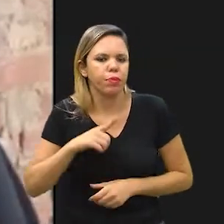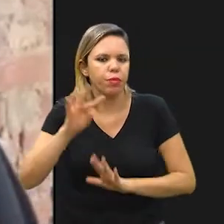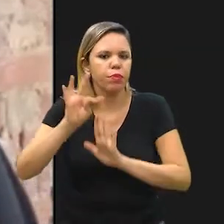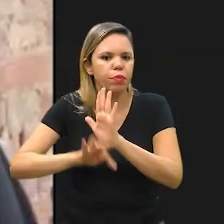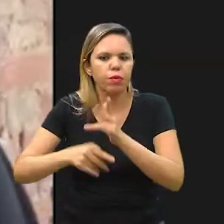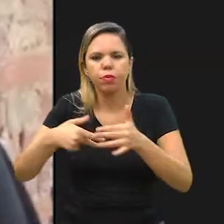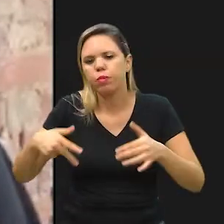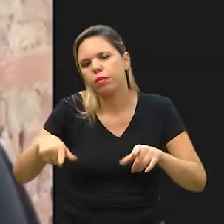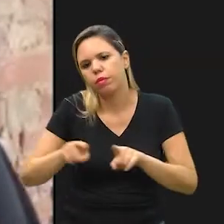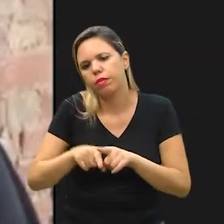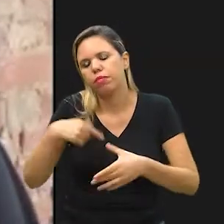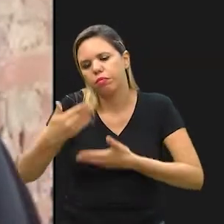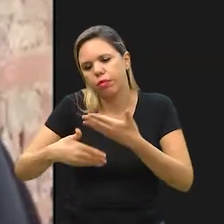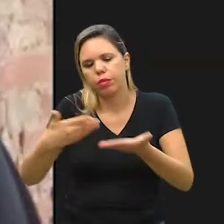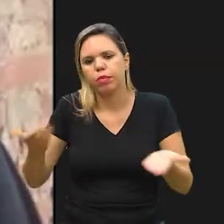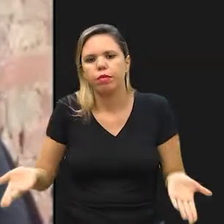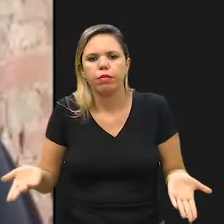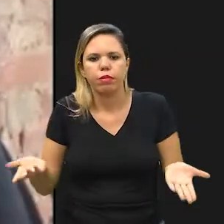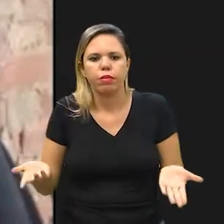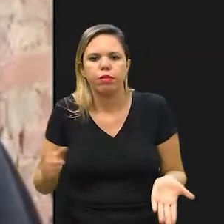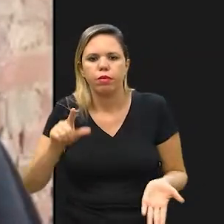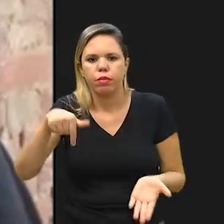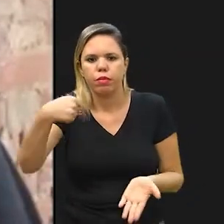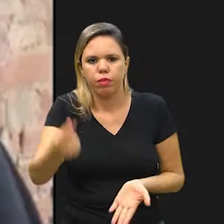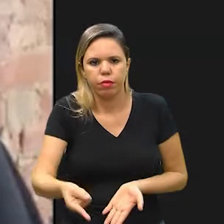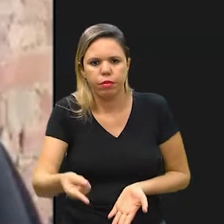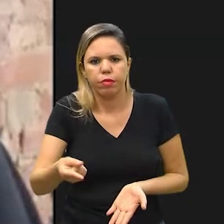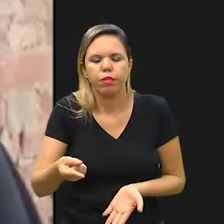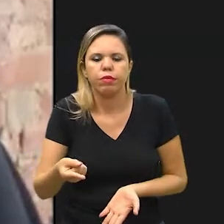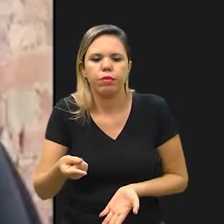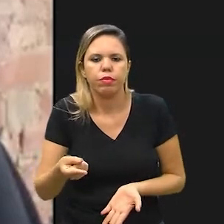texto e assim foi. E logo depois